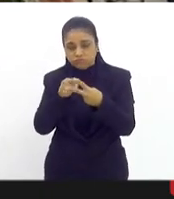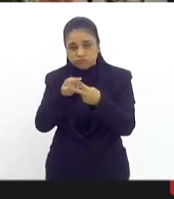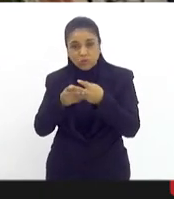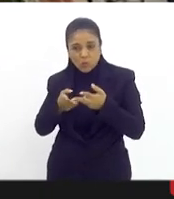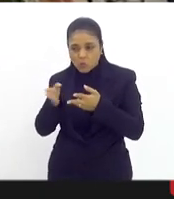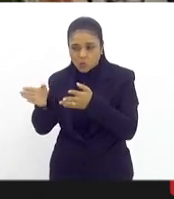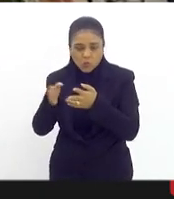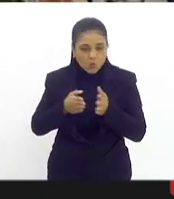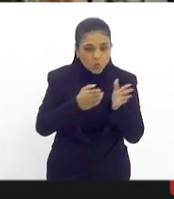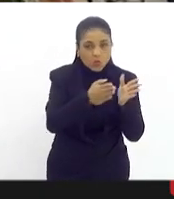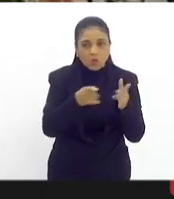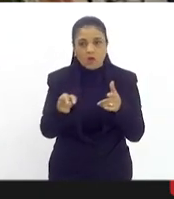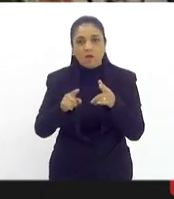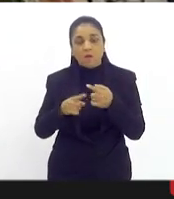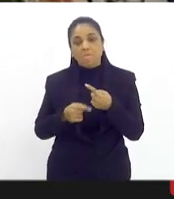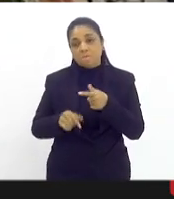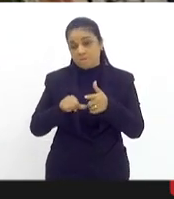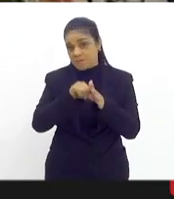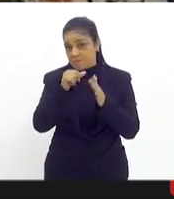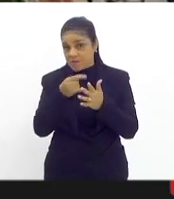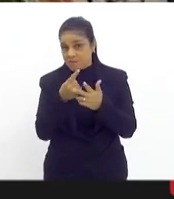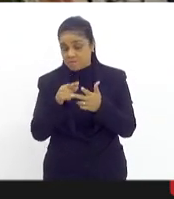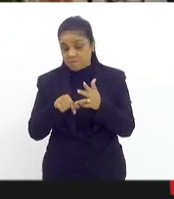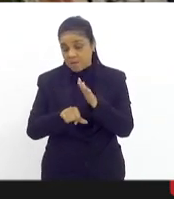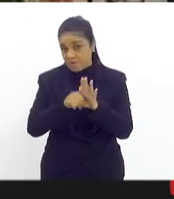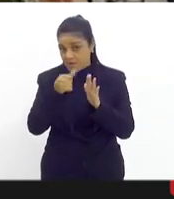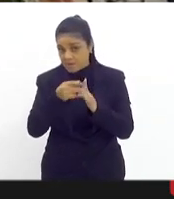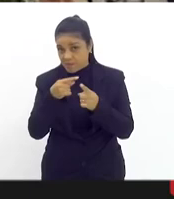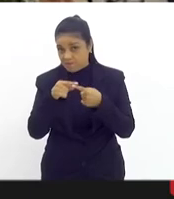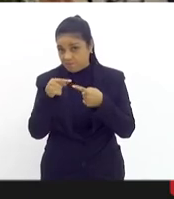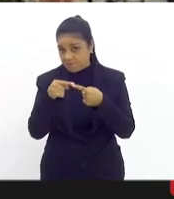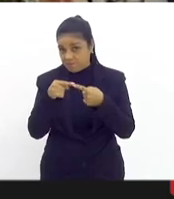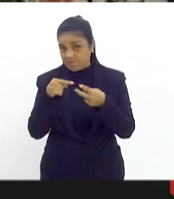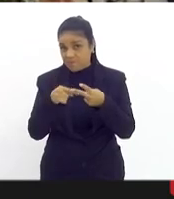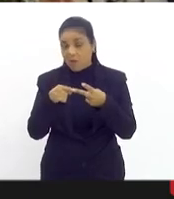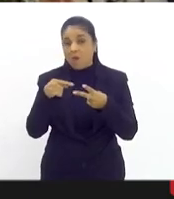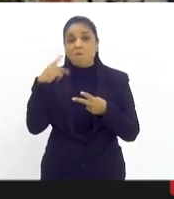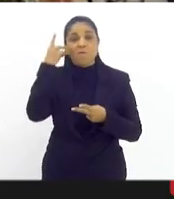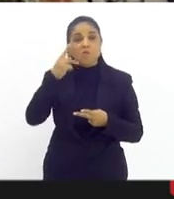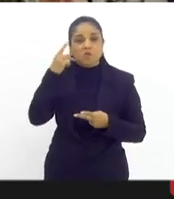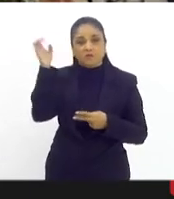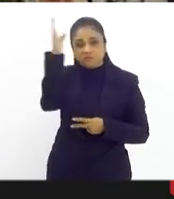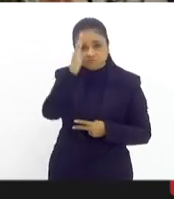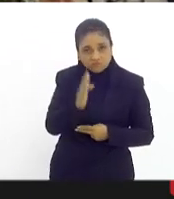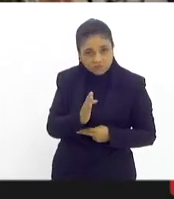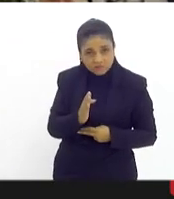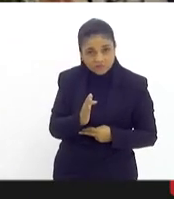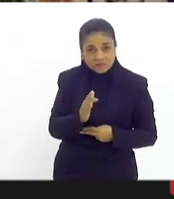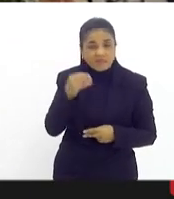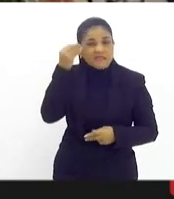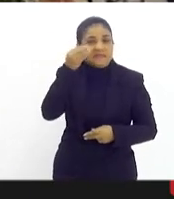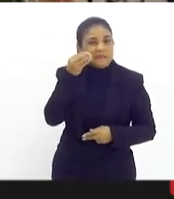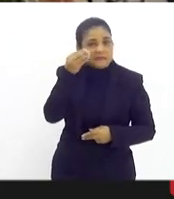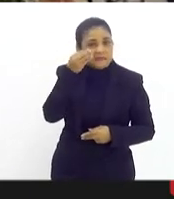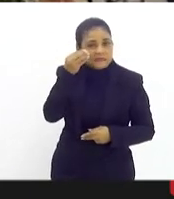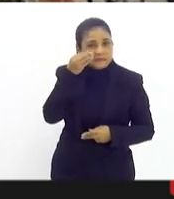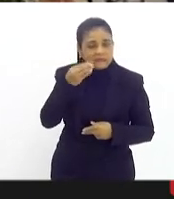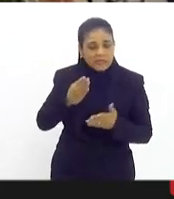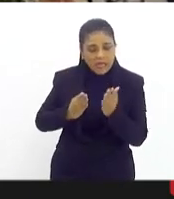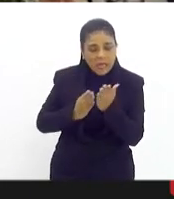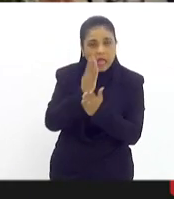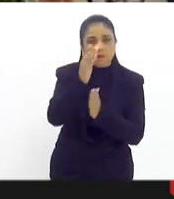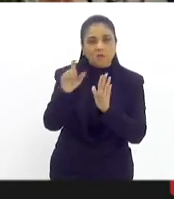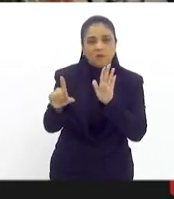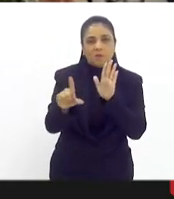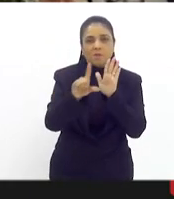A primeira delas é a direção que nós estamos observando na política nacional, que é a tentativa de aprovar um